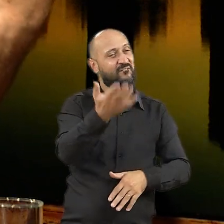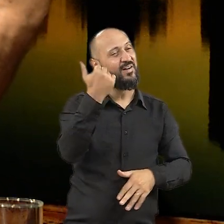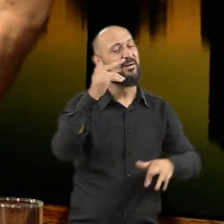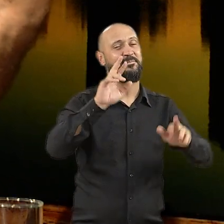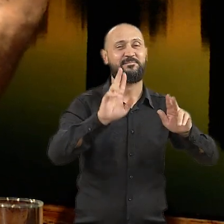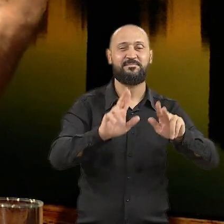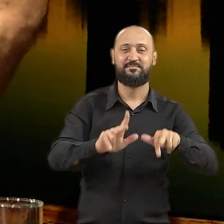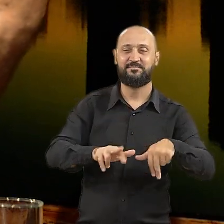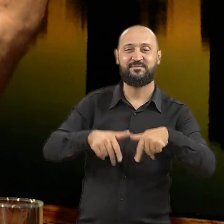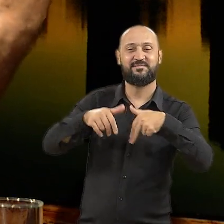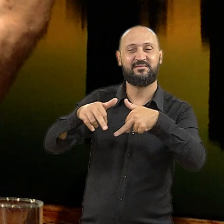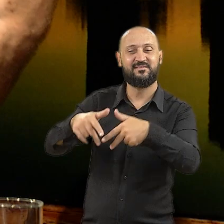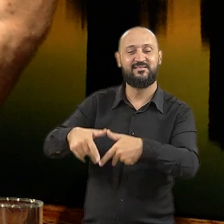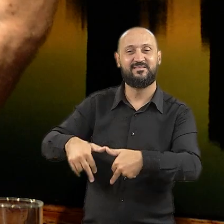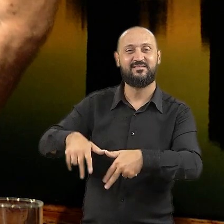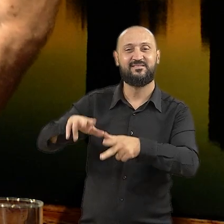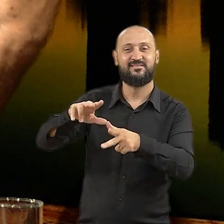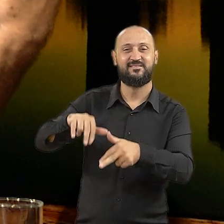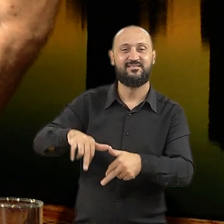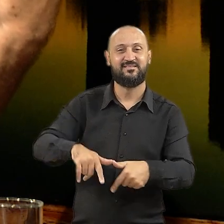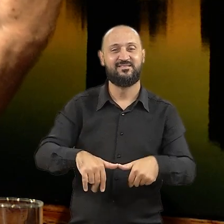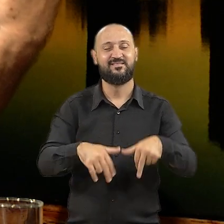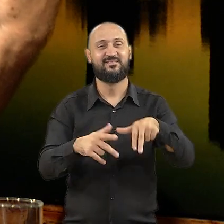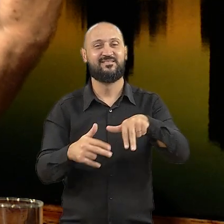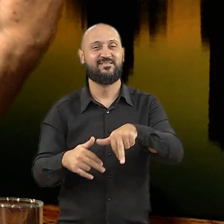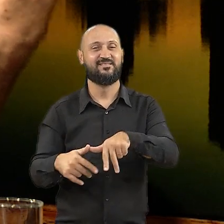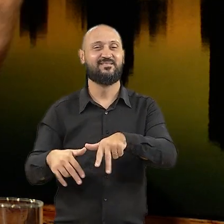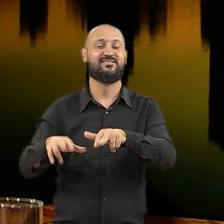vamos caminhar.